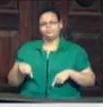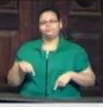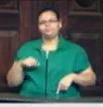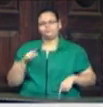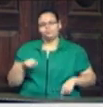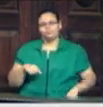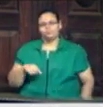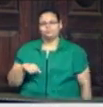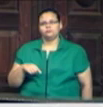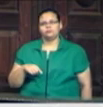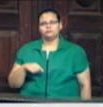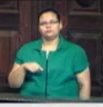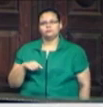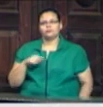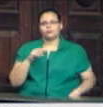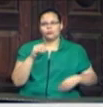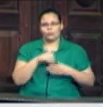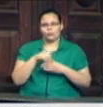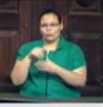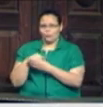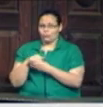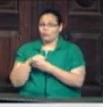os votos de cada um